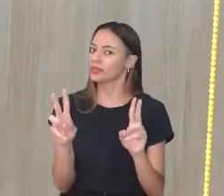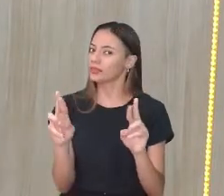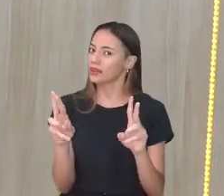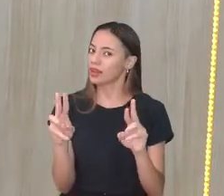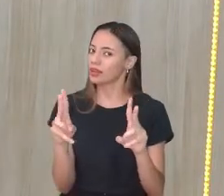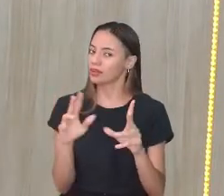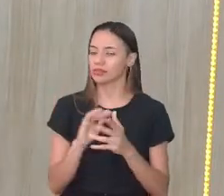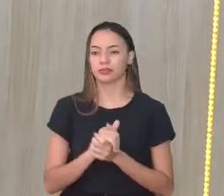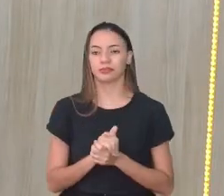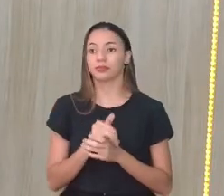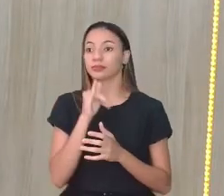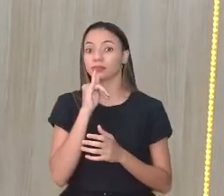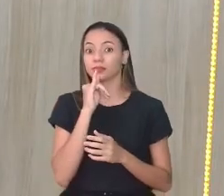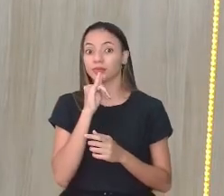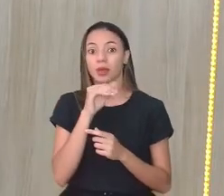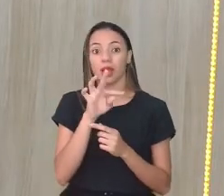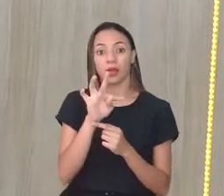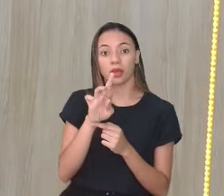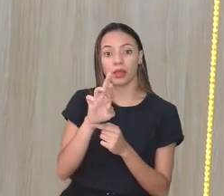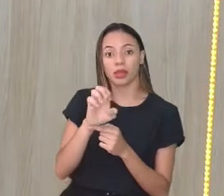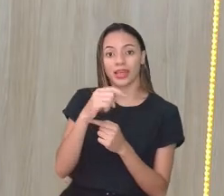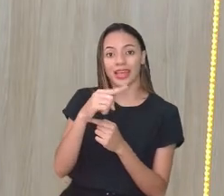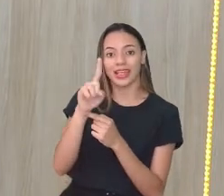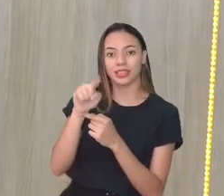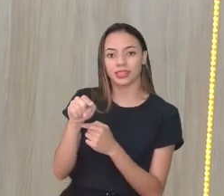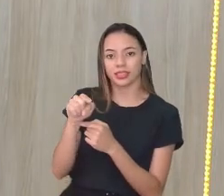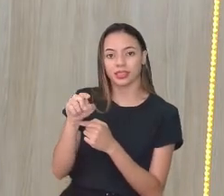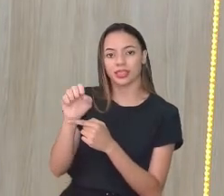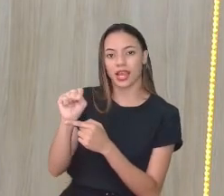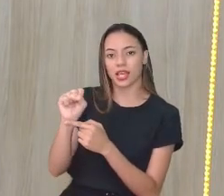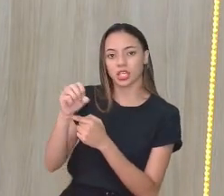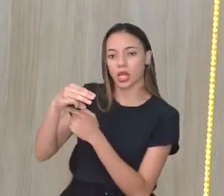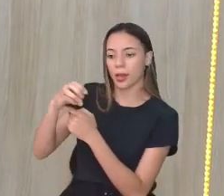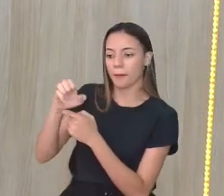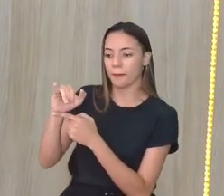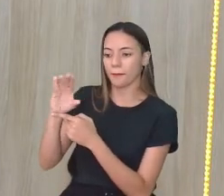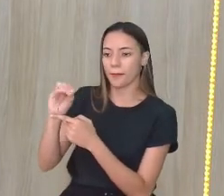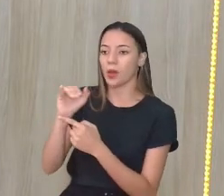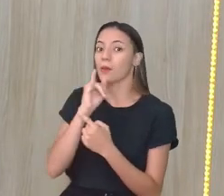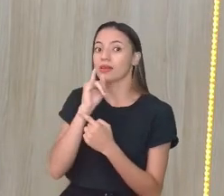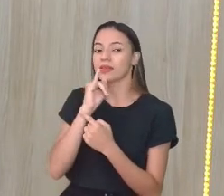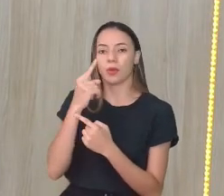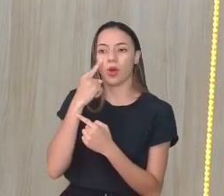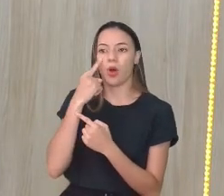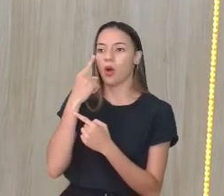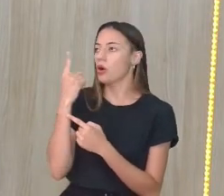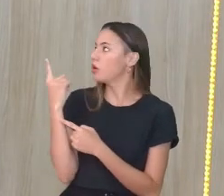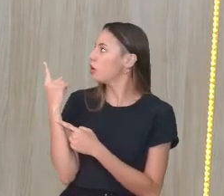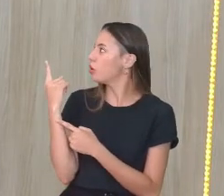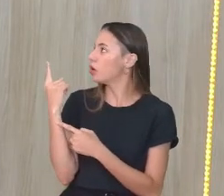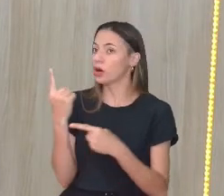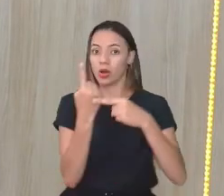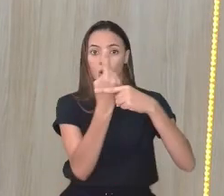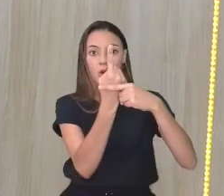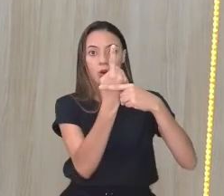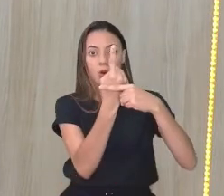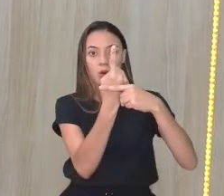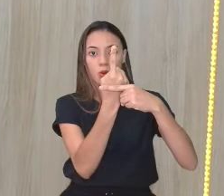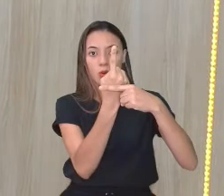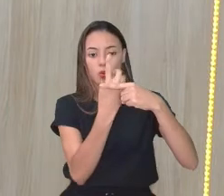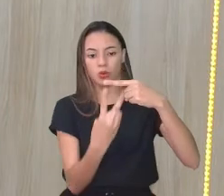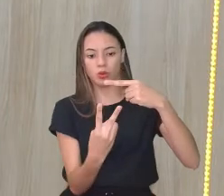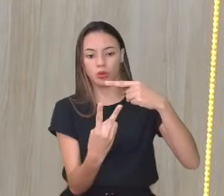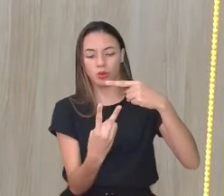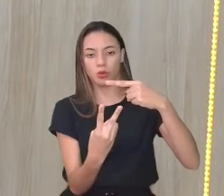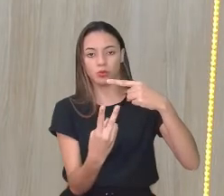né? 3 meios. Como o desenho dessas frações aí? Aqui é 1 meio, né? 1 meio será,